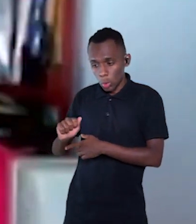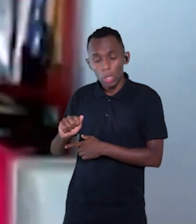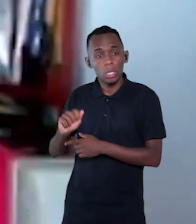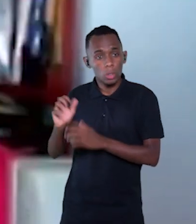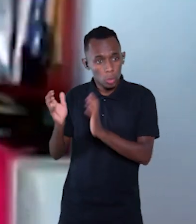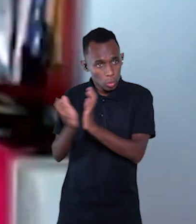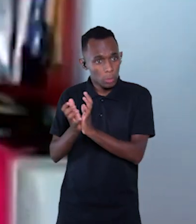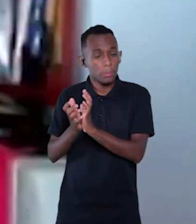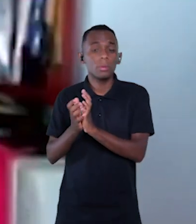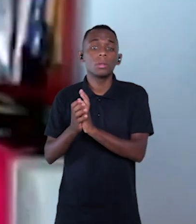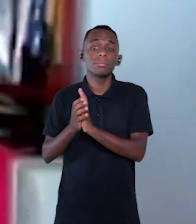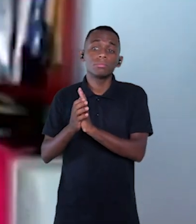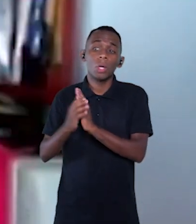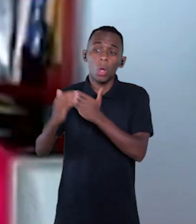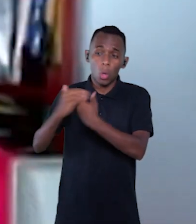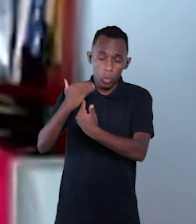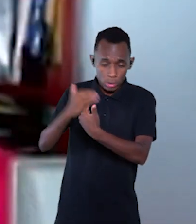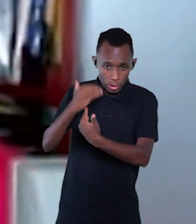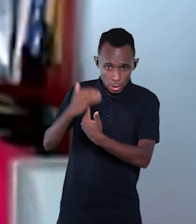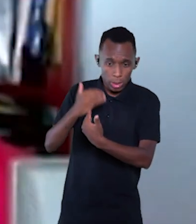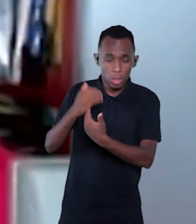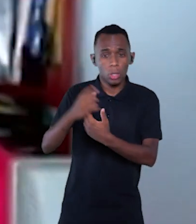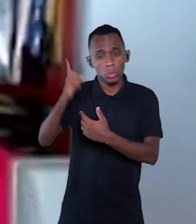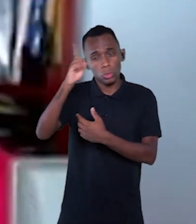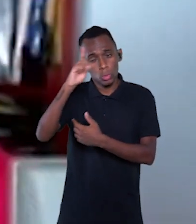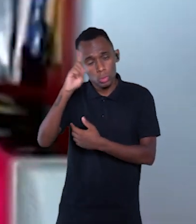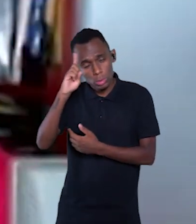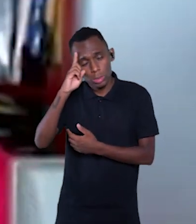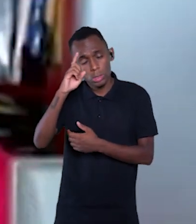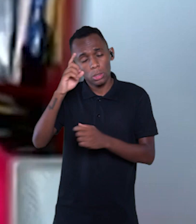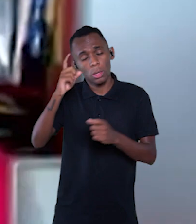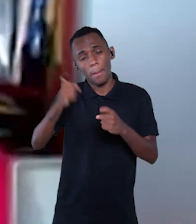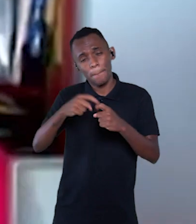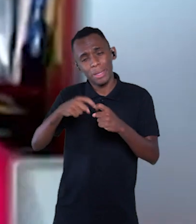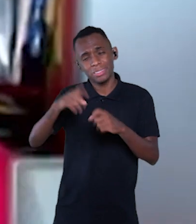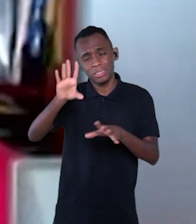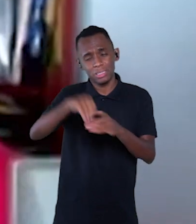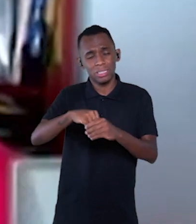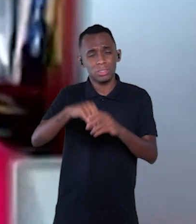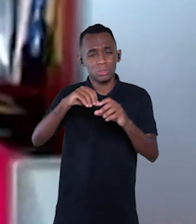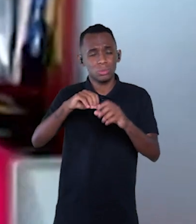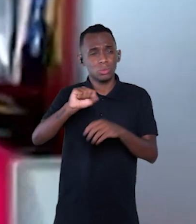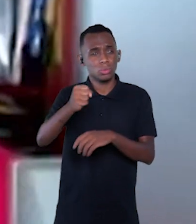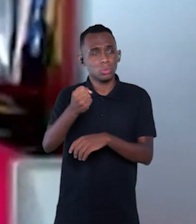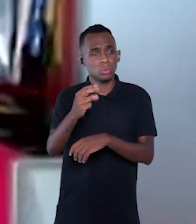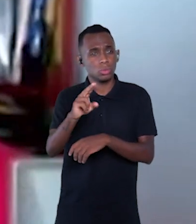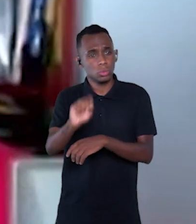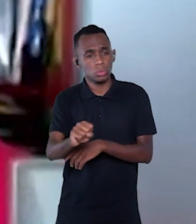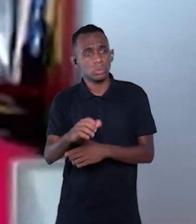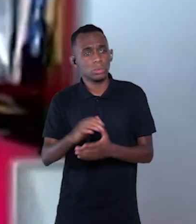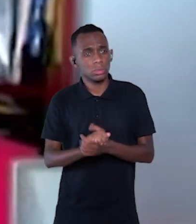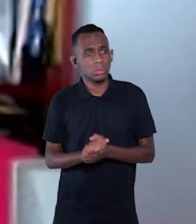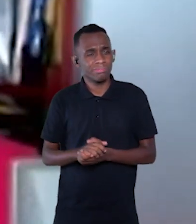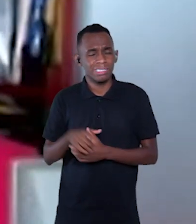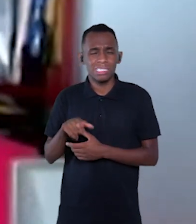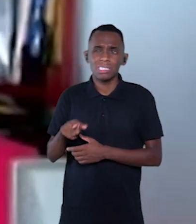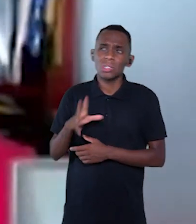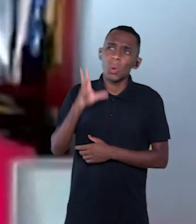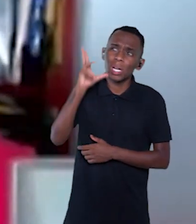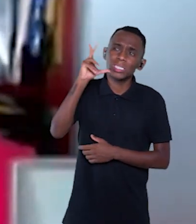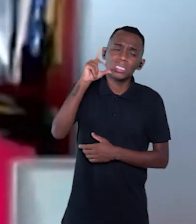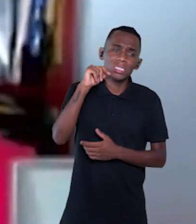a minha editora tinha sugerido, né, o cotidiano de uma médica no SUS. E eu achei esse título muito